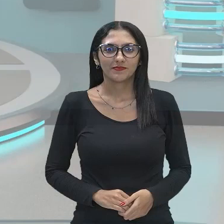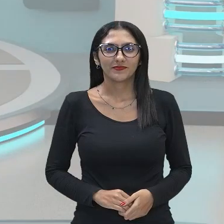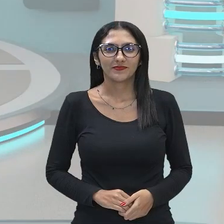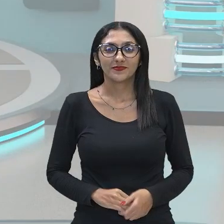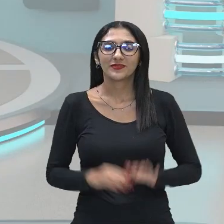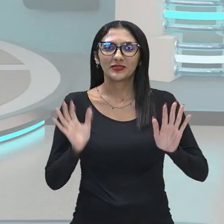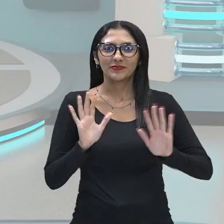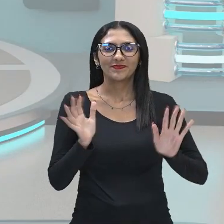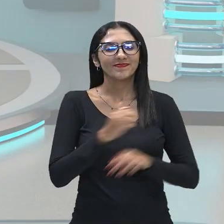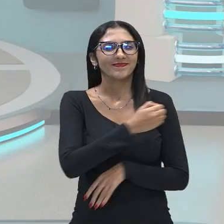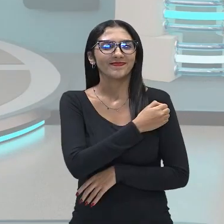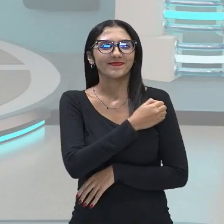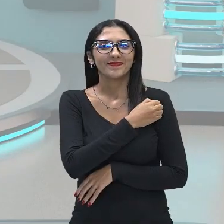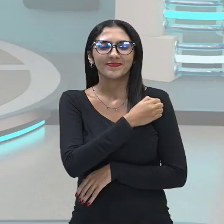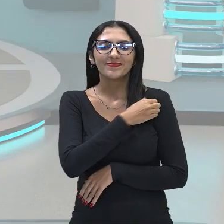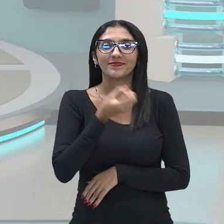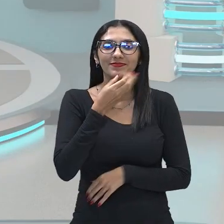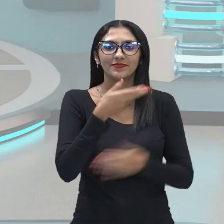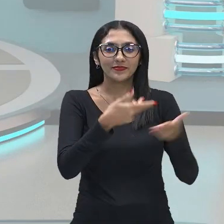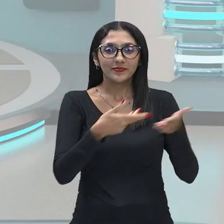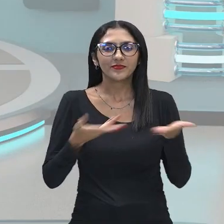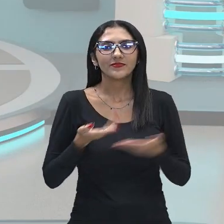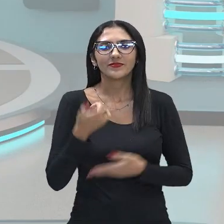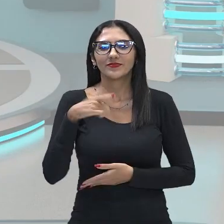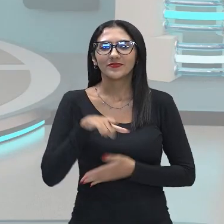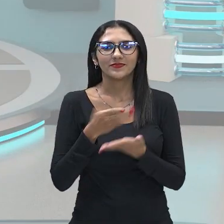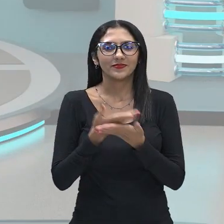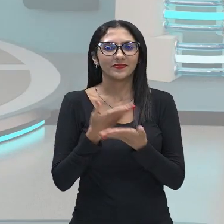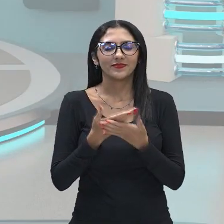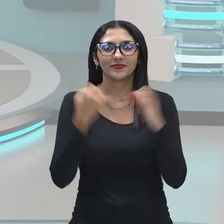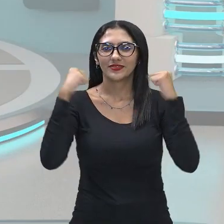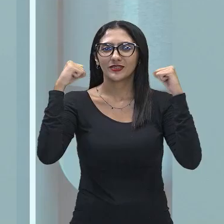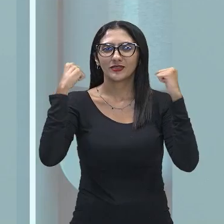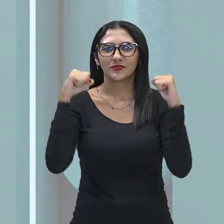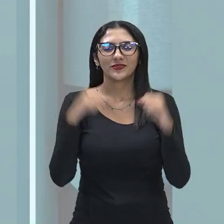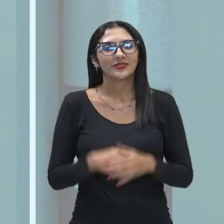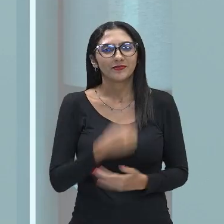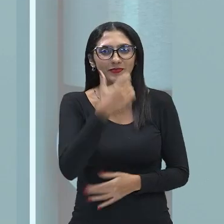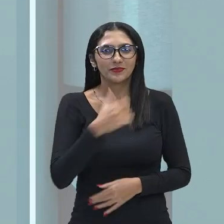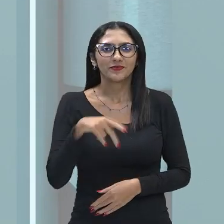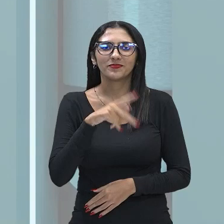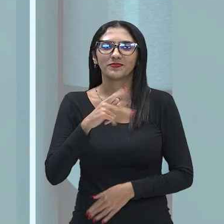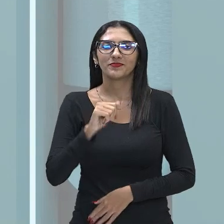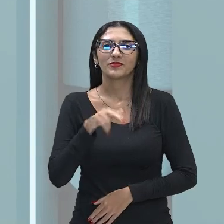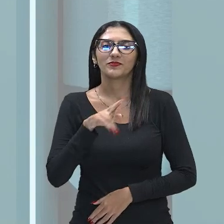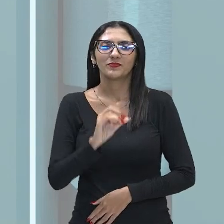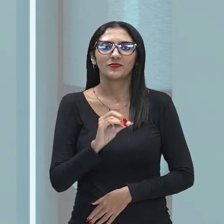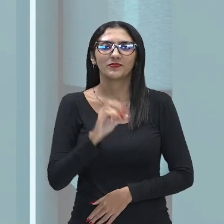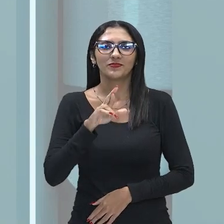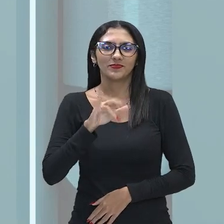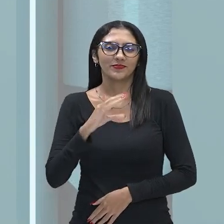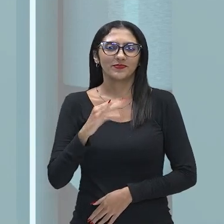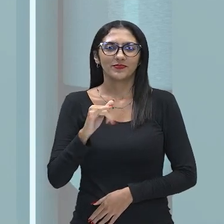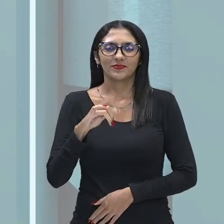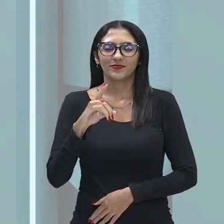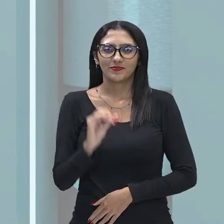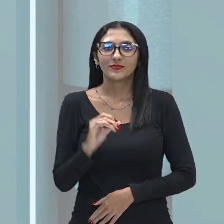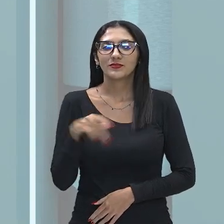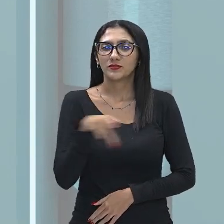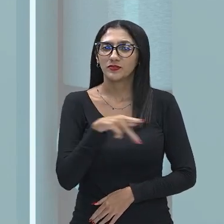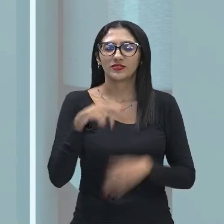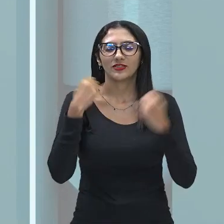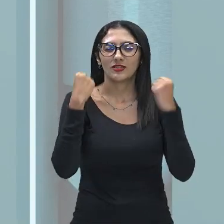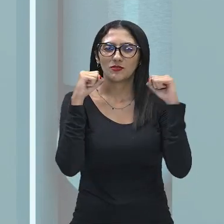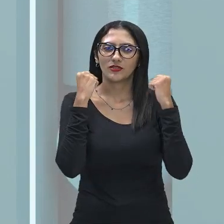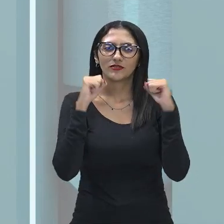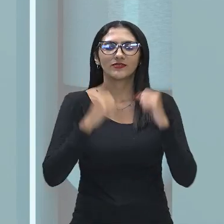Olá alunos Olá turma sejam todos bem-vindos a mais uma aula de educação física eu sou o professor Paulo Ricardo seu professor de